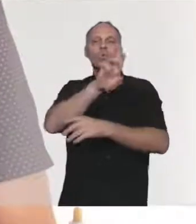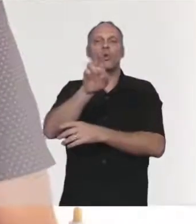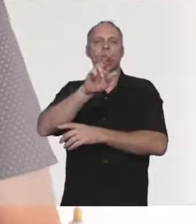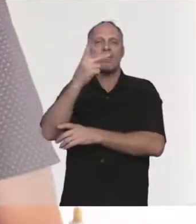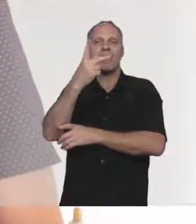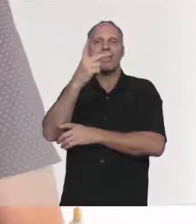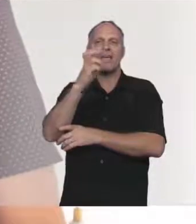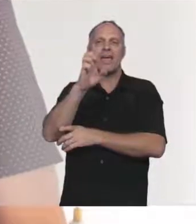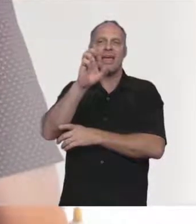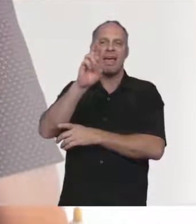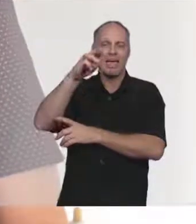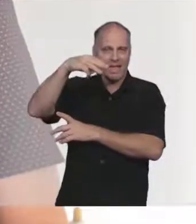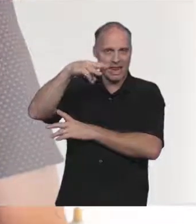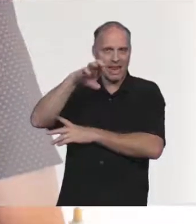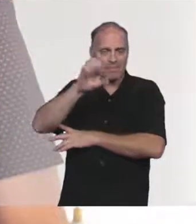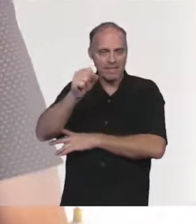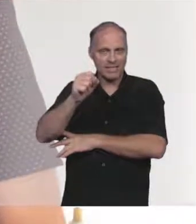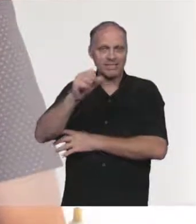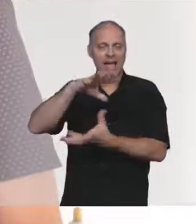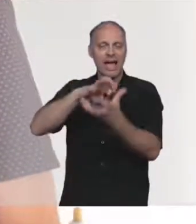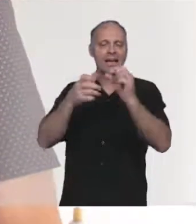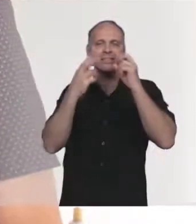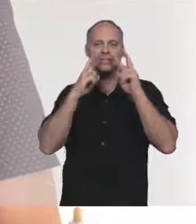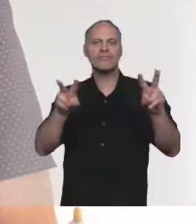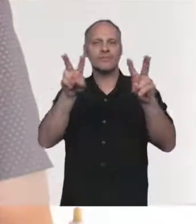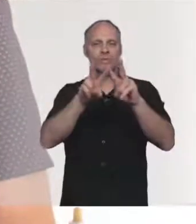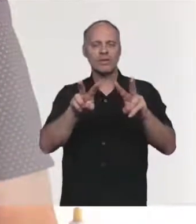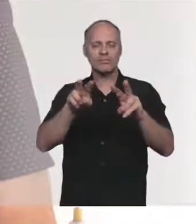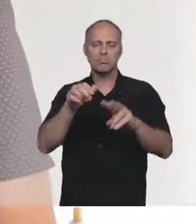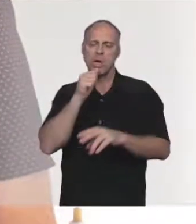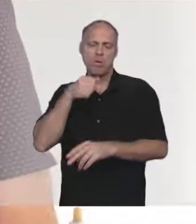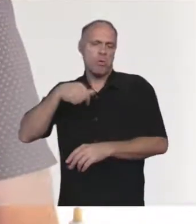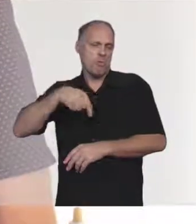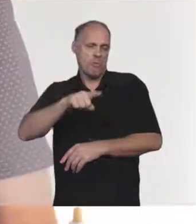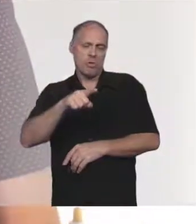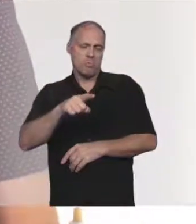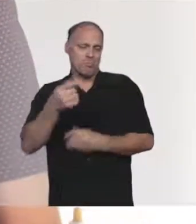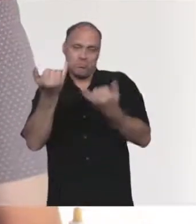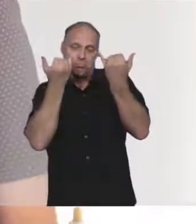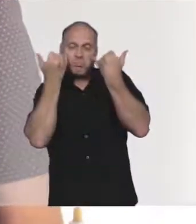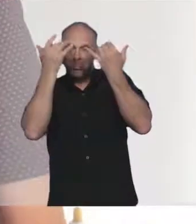espaço. E quando eu cheguei lá, desavisado,